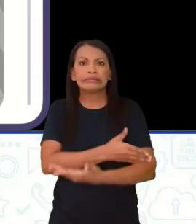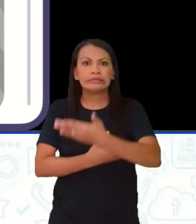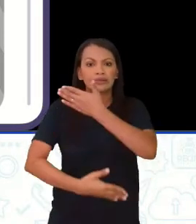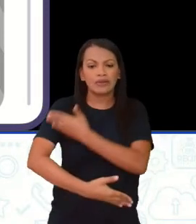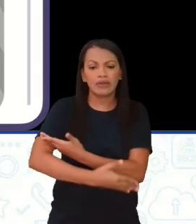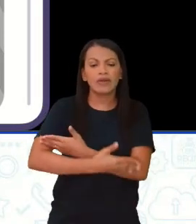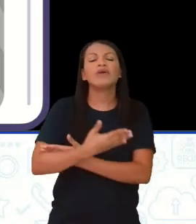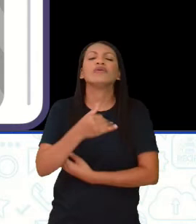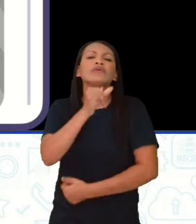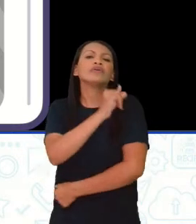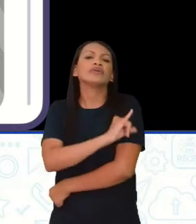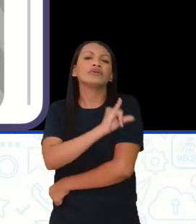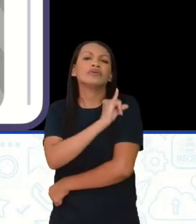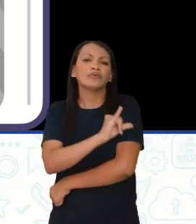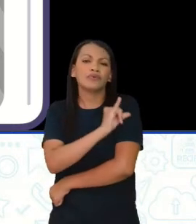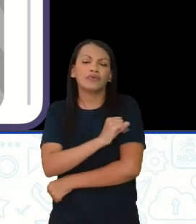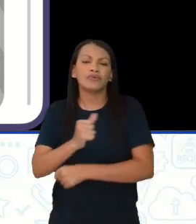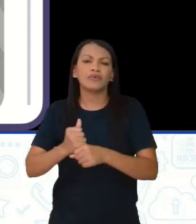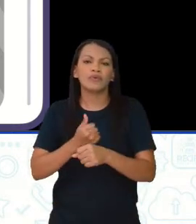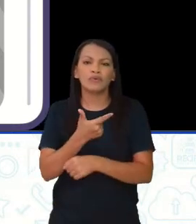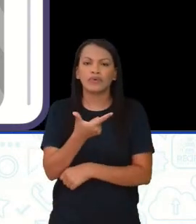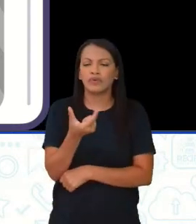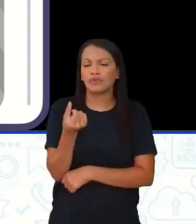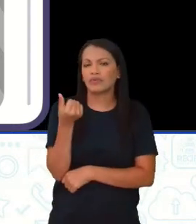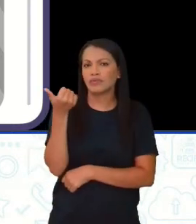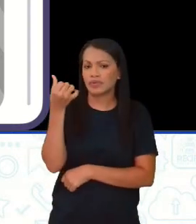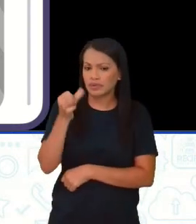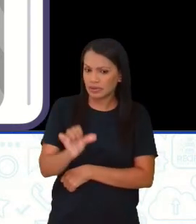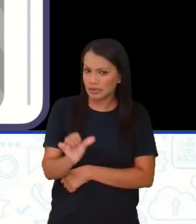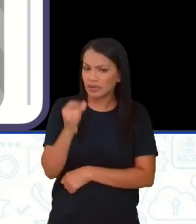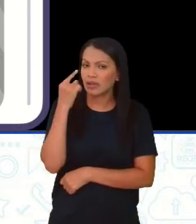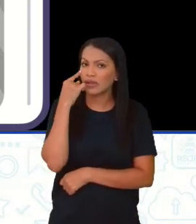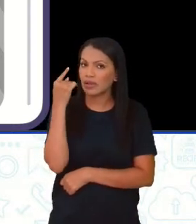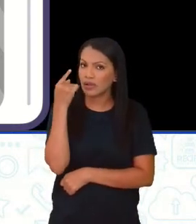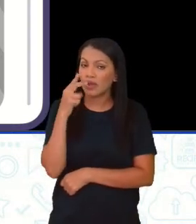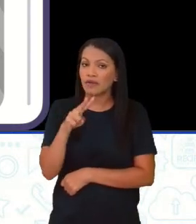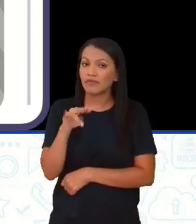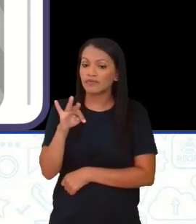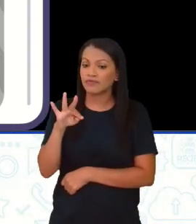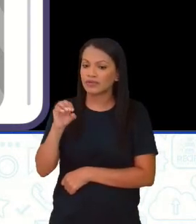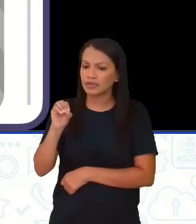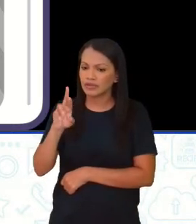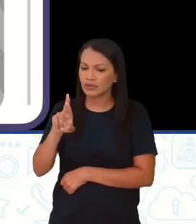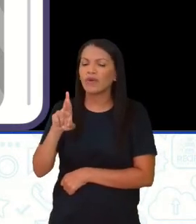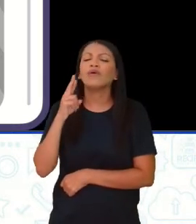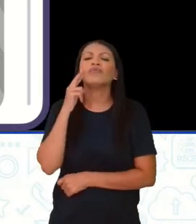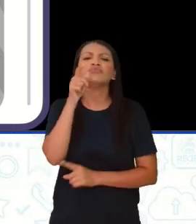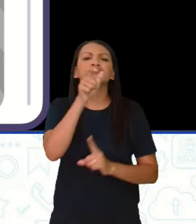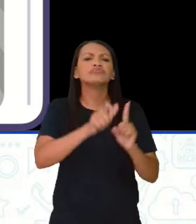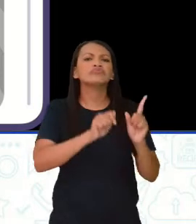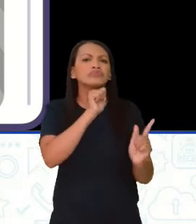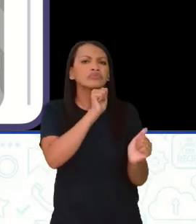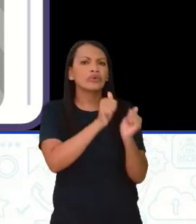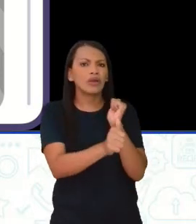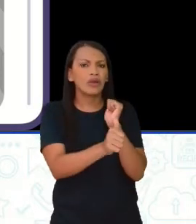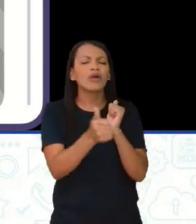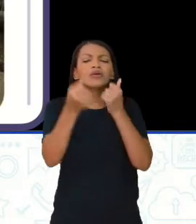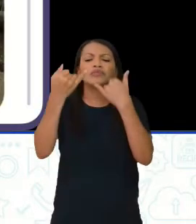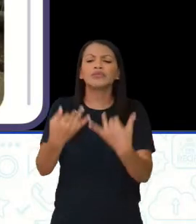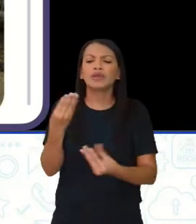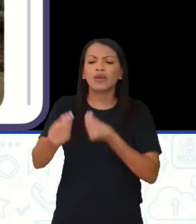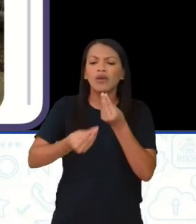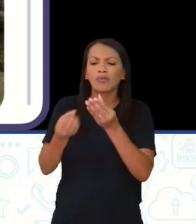Rio 2016. Vitor Penalber, atleta do time Brasil, explica pra gente como surgiu esse esporte.